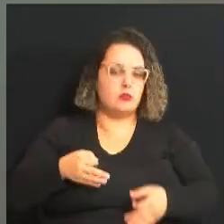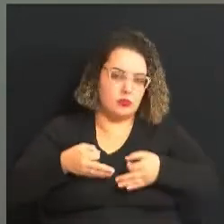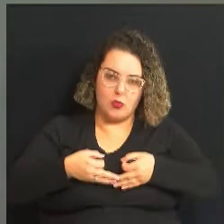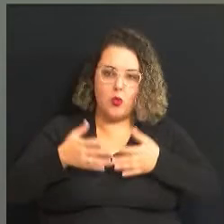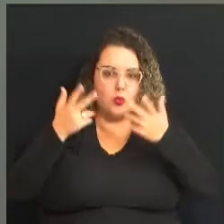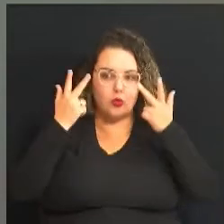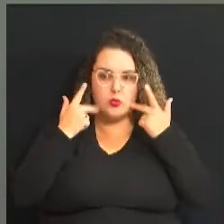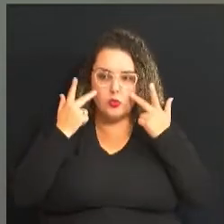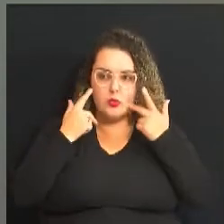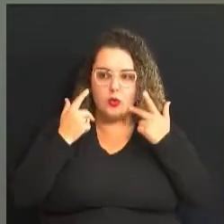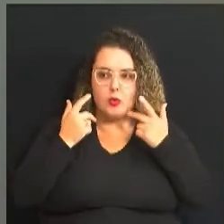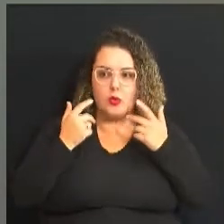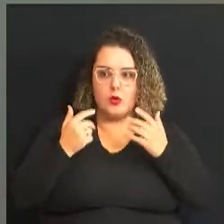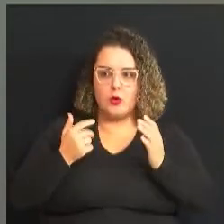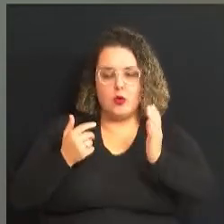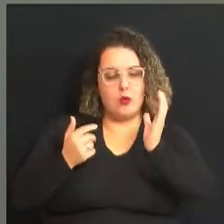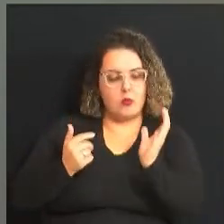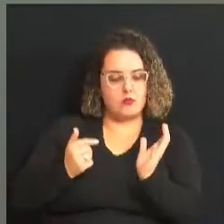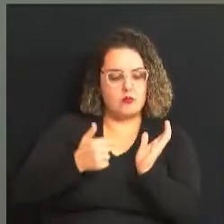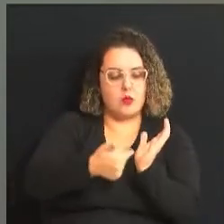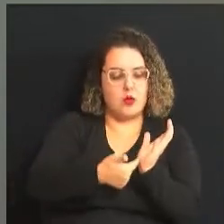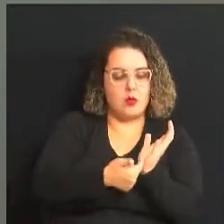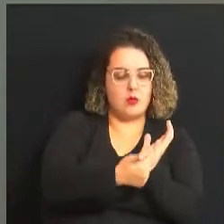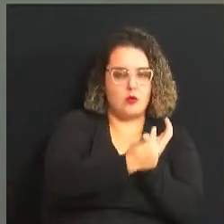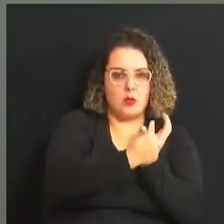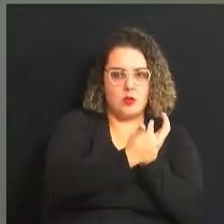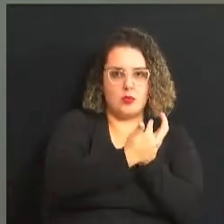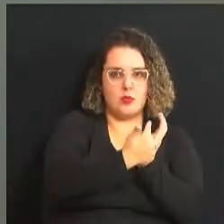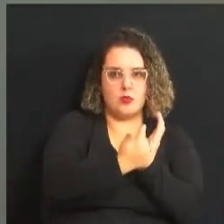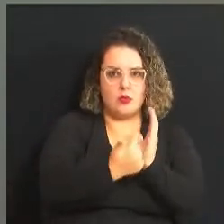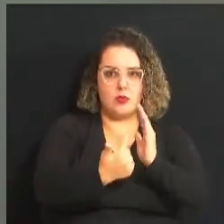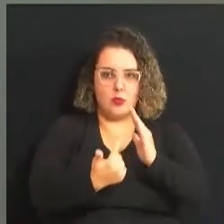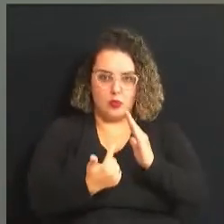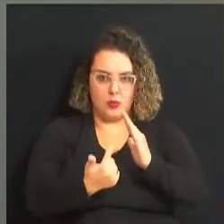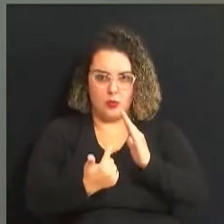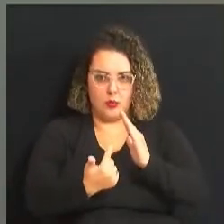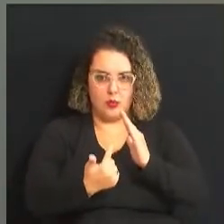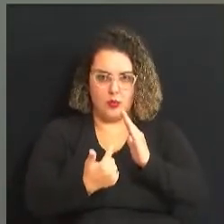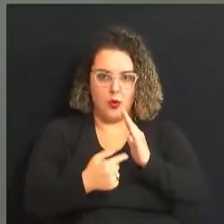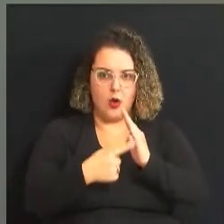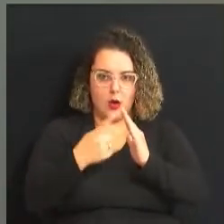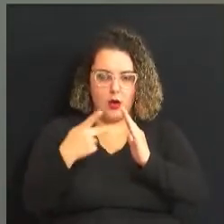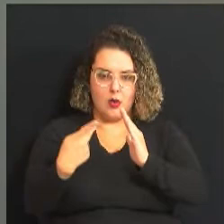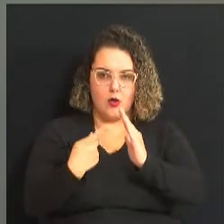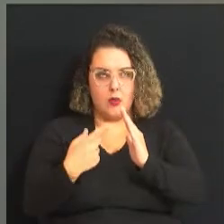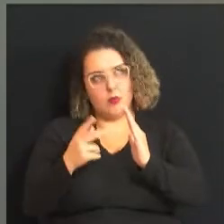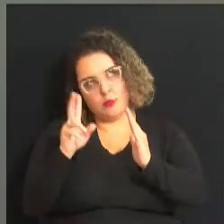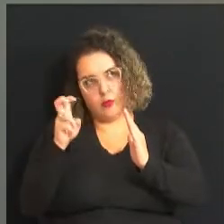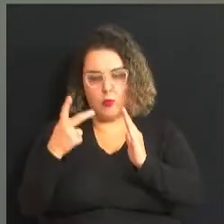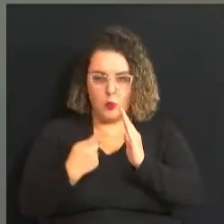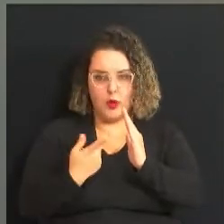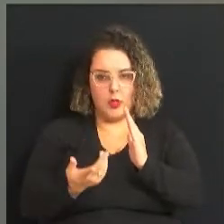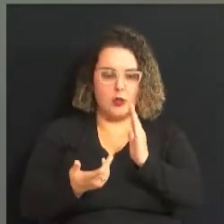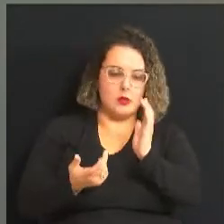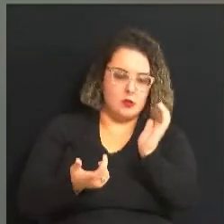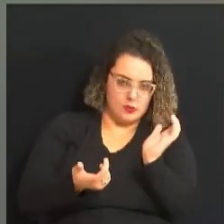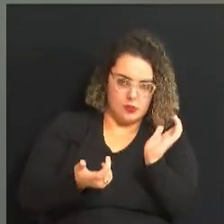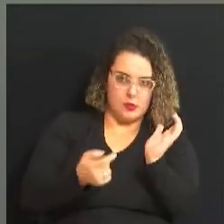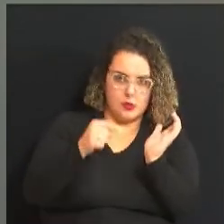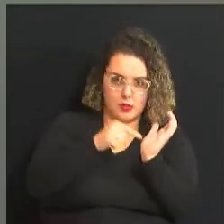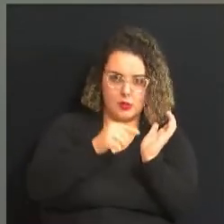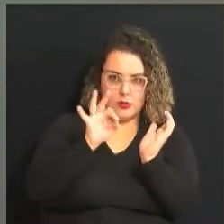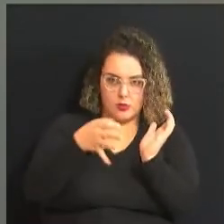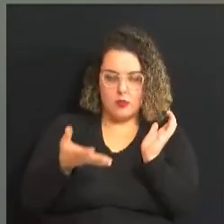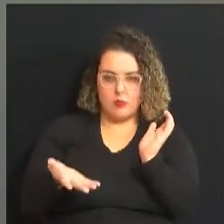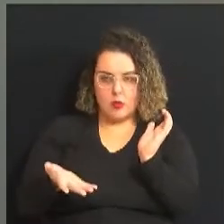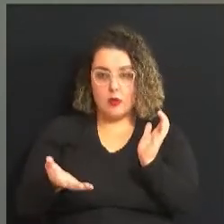útero antiverso flexão. O que acontece, às vezes, é que pode ter uma